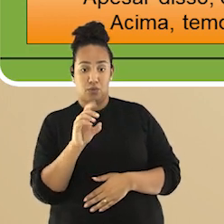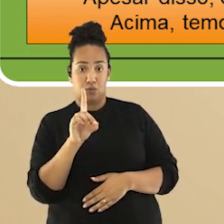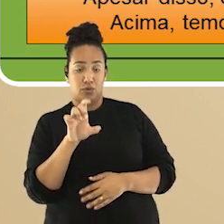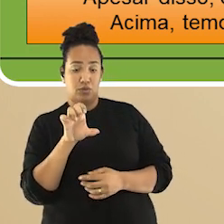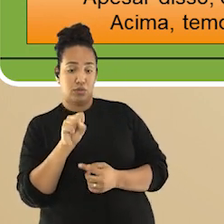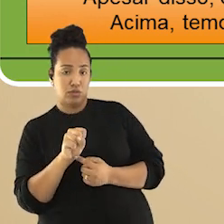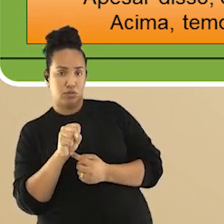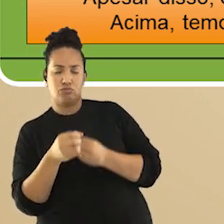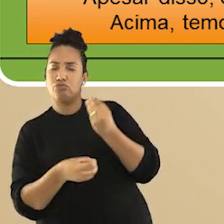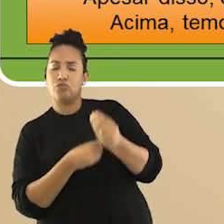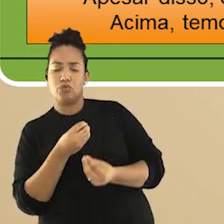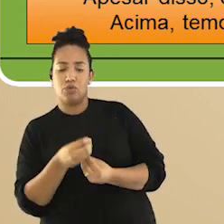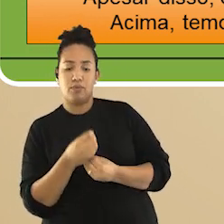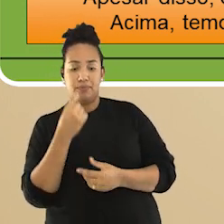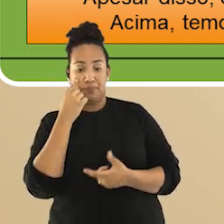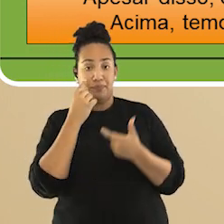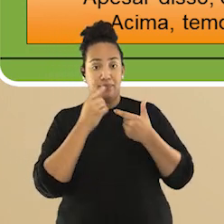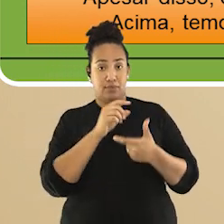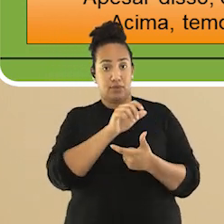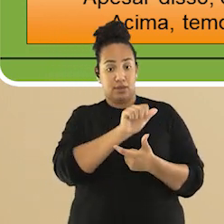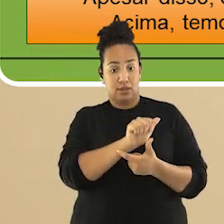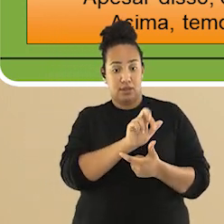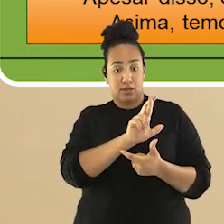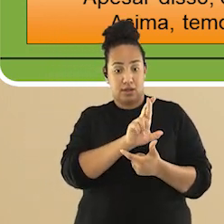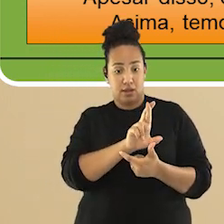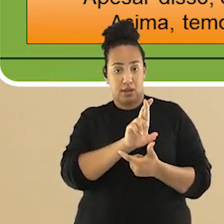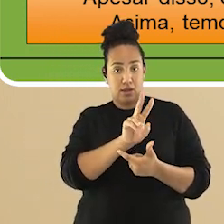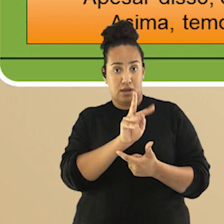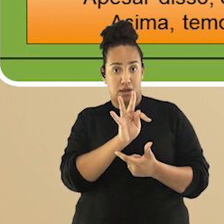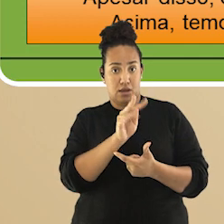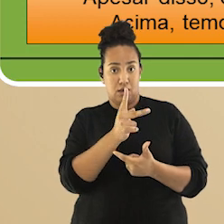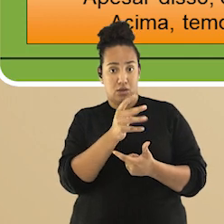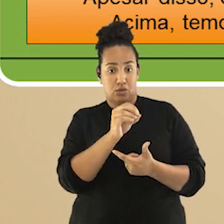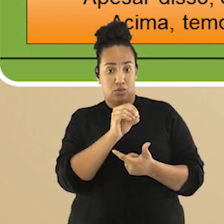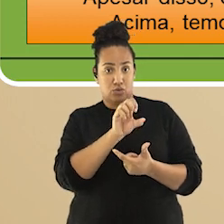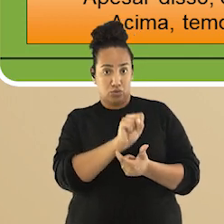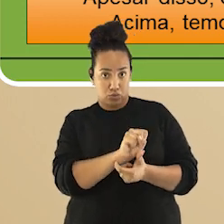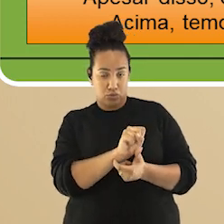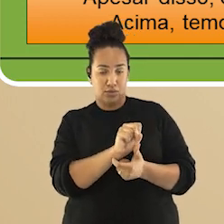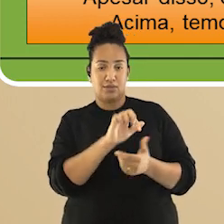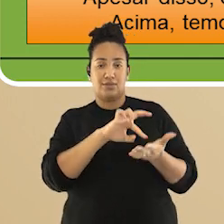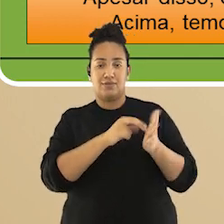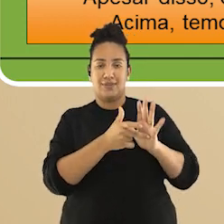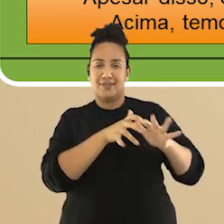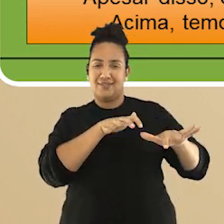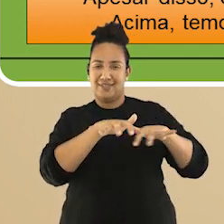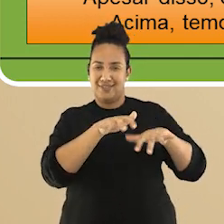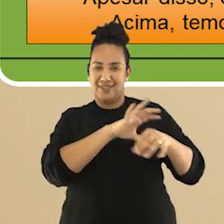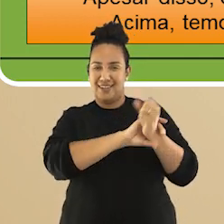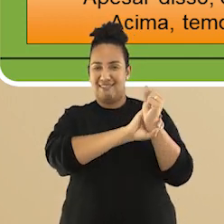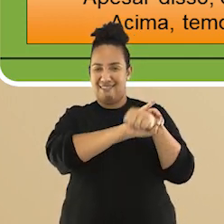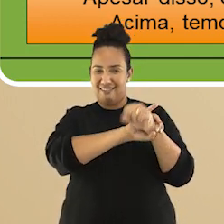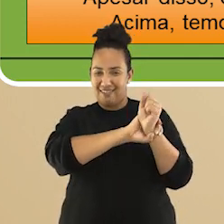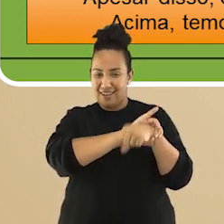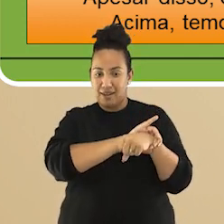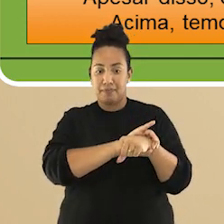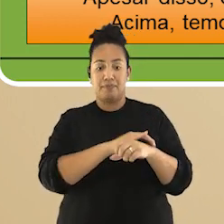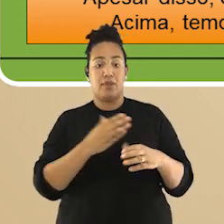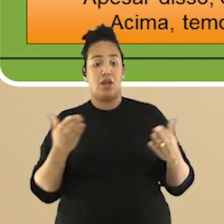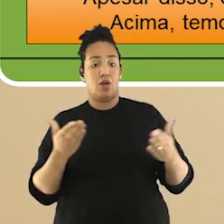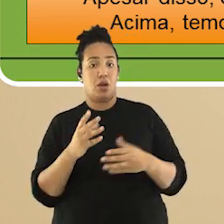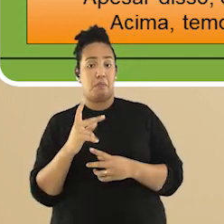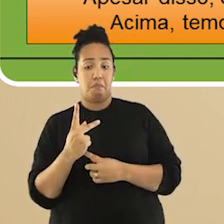a articulações, como as que temos em nossas mãos, cotovelos, joelhos. E podos, referente aos pés ou patas, ou seja, eles